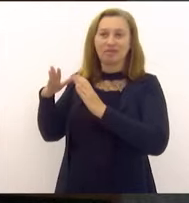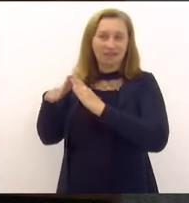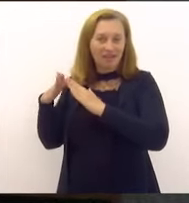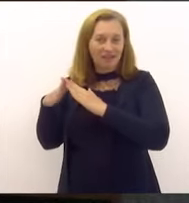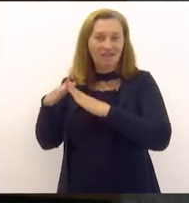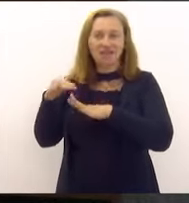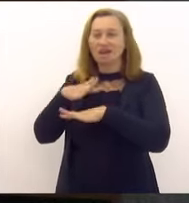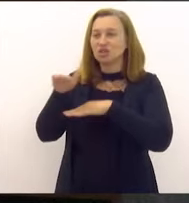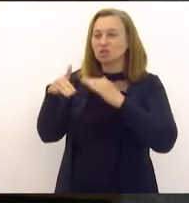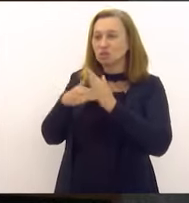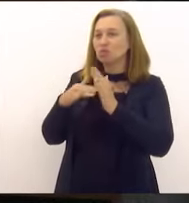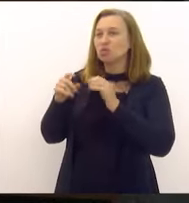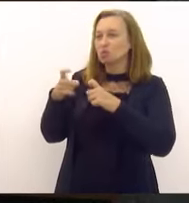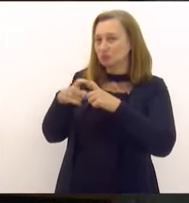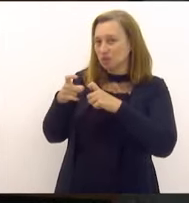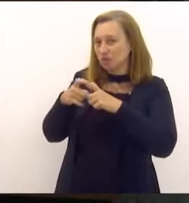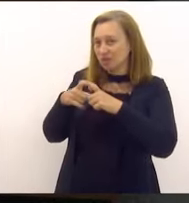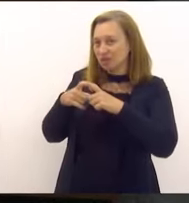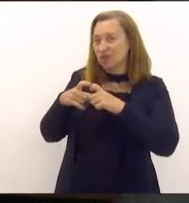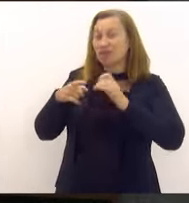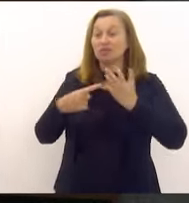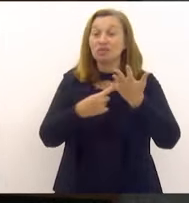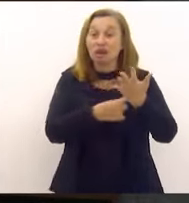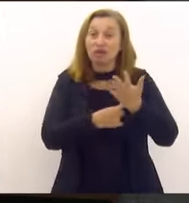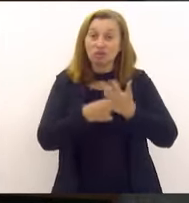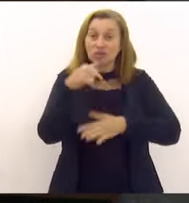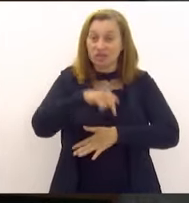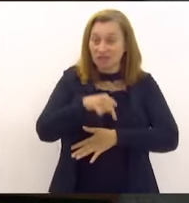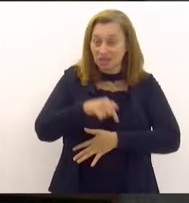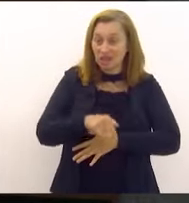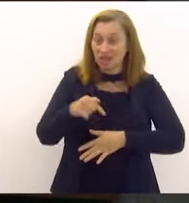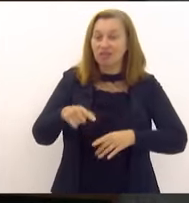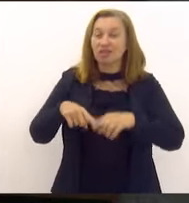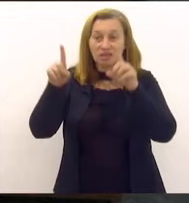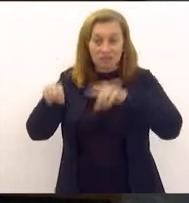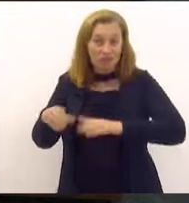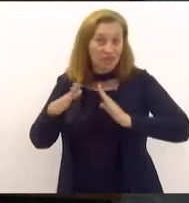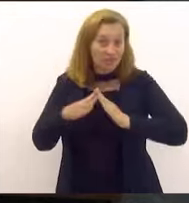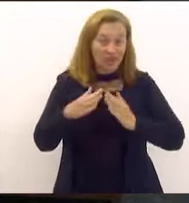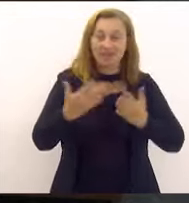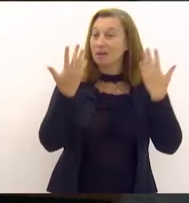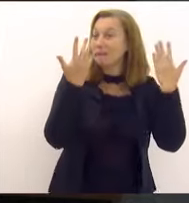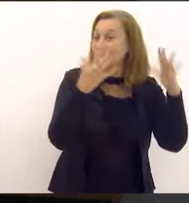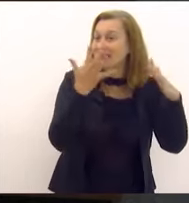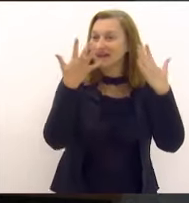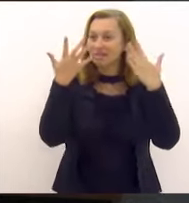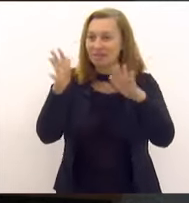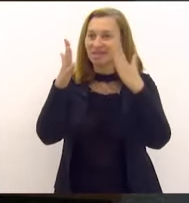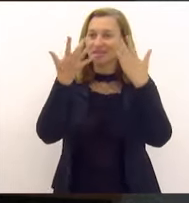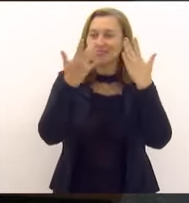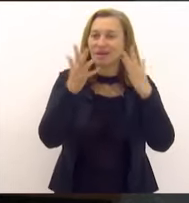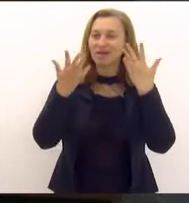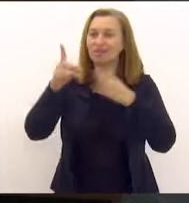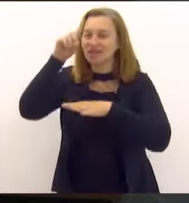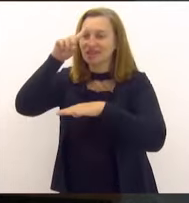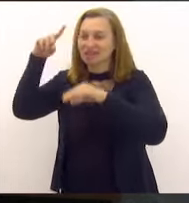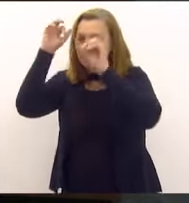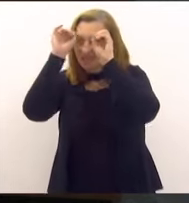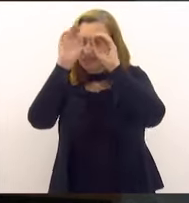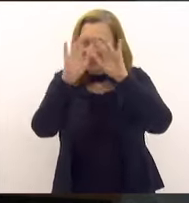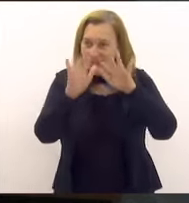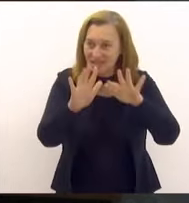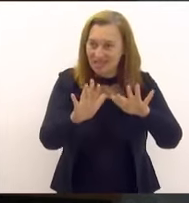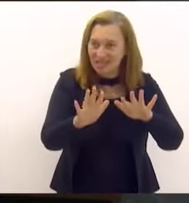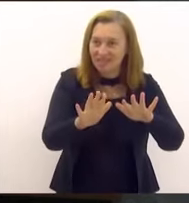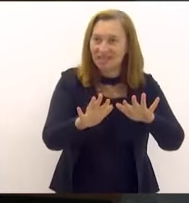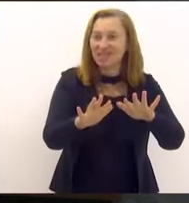Ao nosso departamento médico da casa, a todos os médicos que nos atendem aqui e atendem os servidores dessa casa. Parabéns, que Deus abençoe a